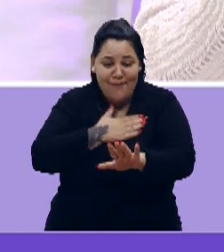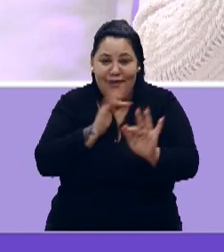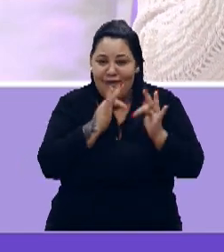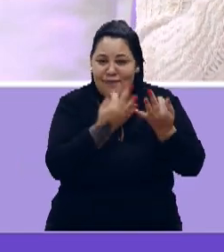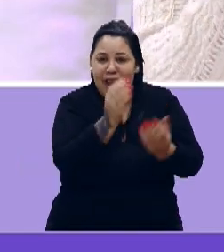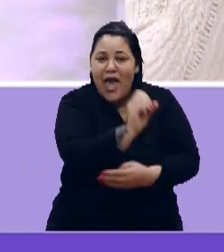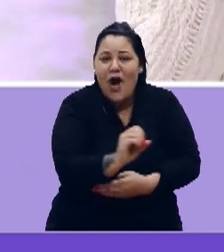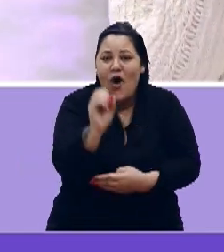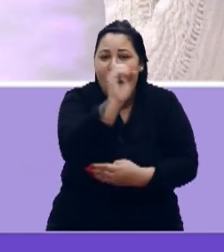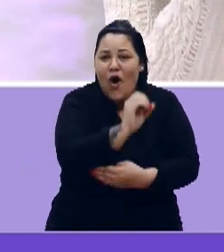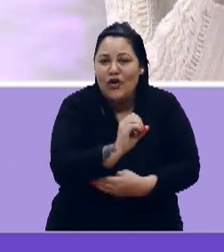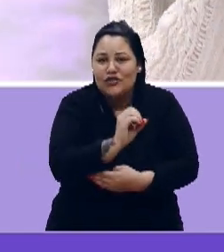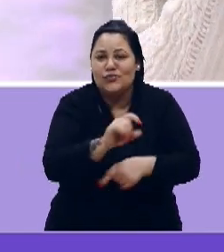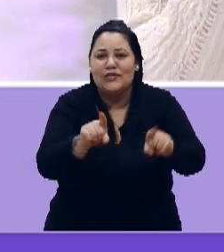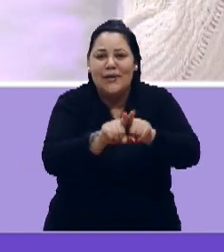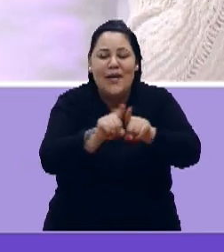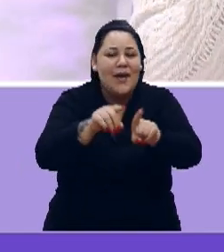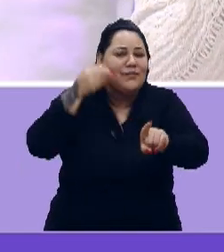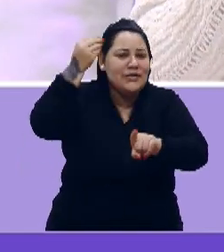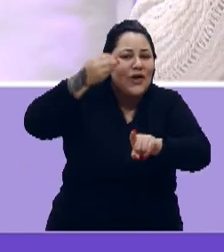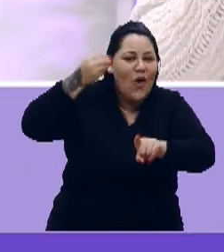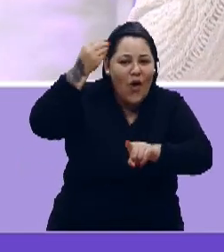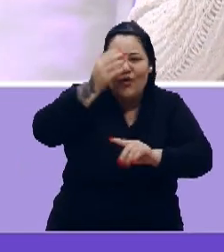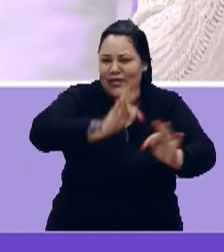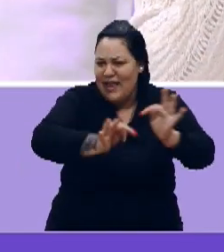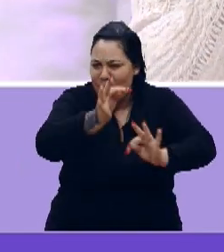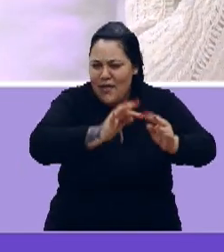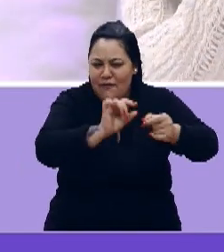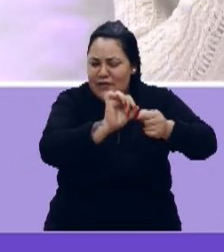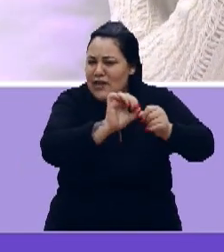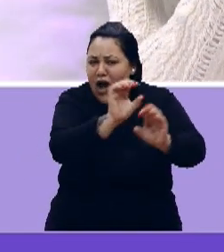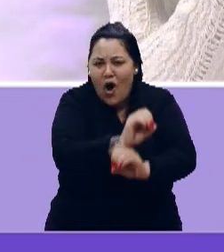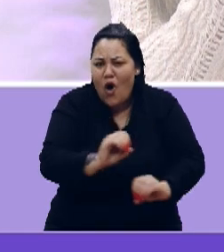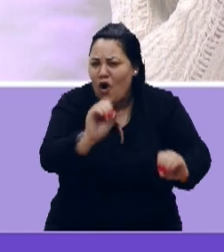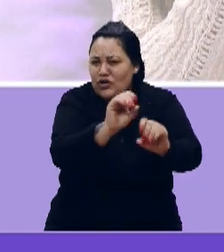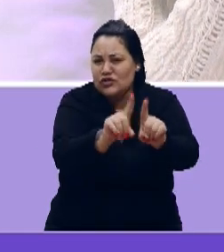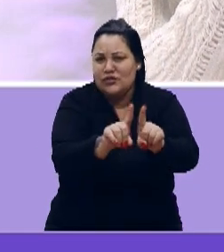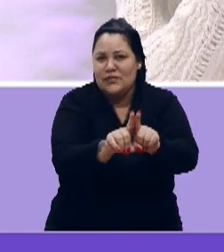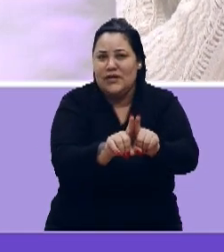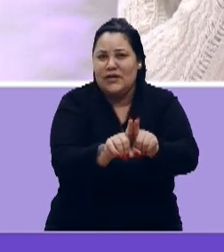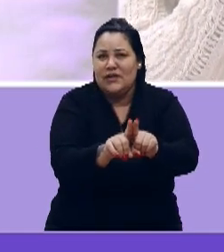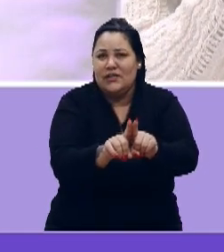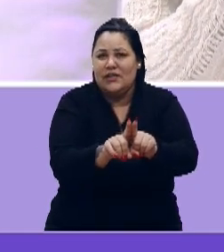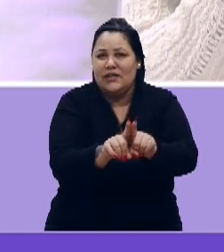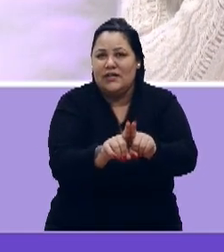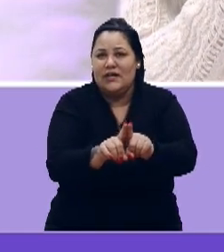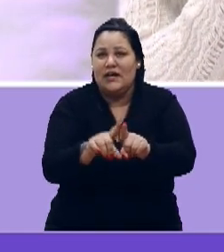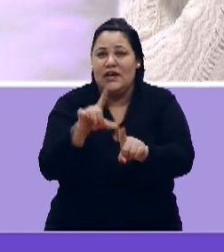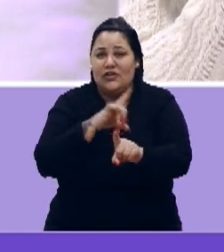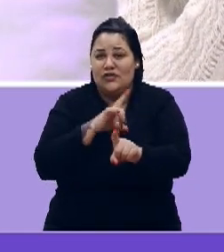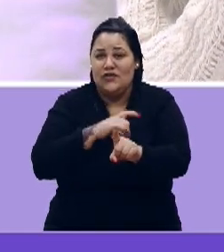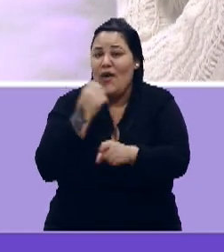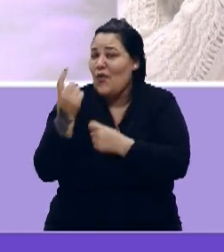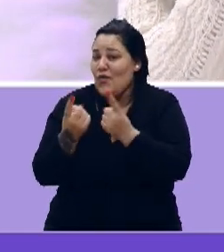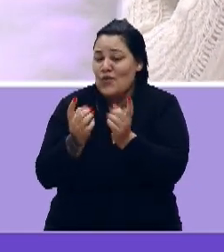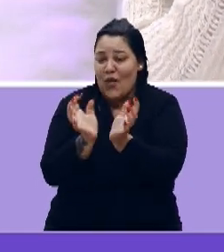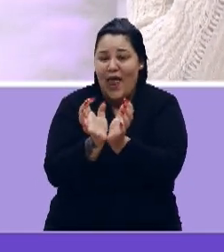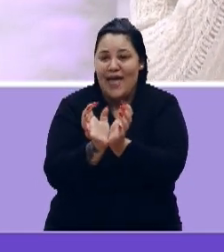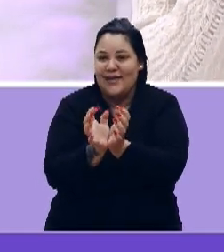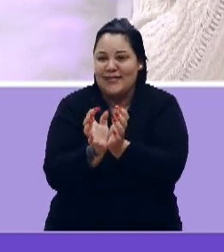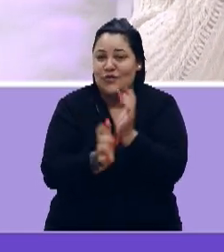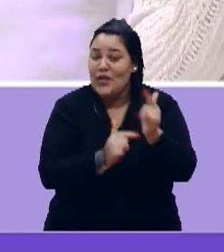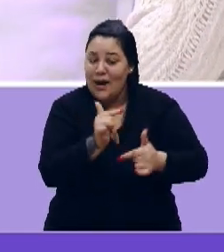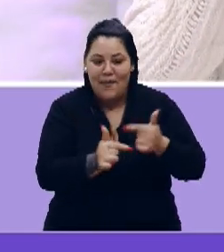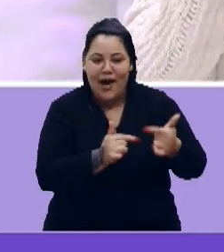que fossem os terapeutas que me acompanhavam, eu inclusive fui desrespeitada por colegas de trabalho, né,